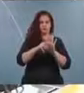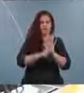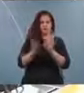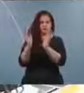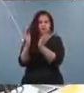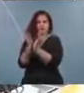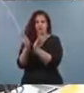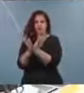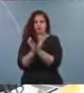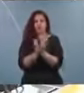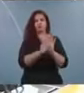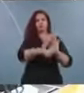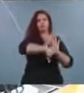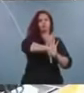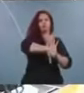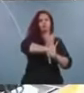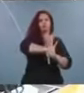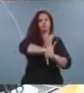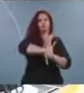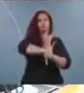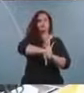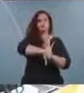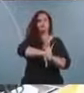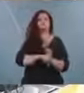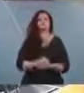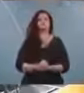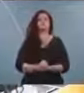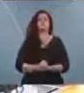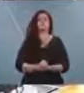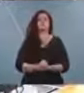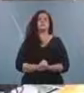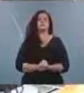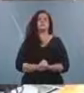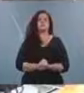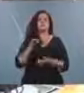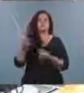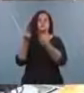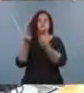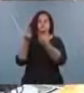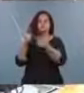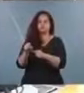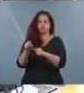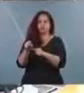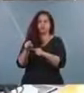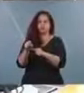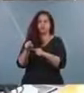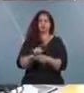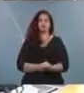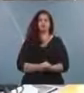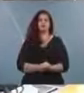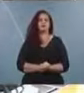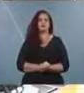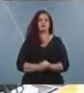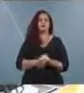facções criminosas, inclusive com relatos de ameaça do que se chama de salve